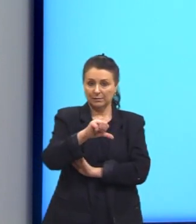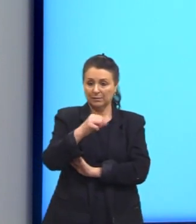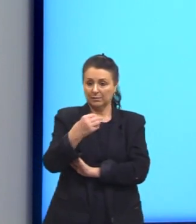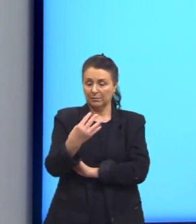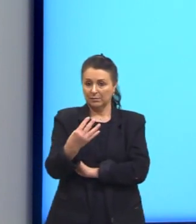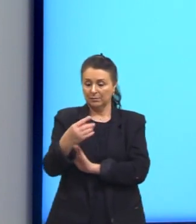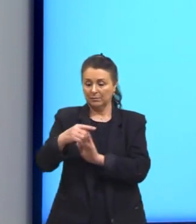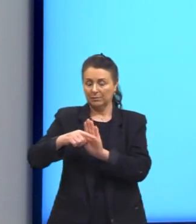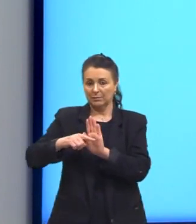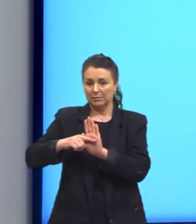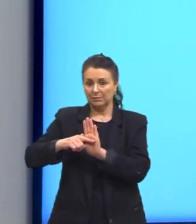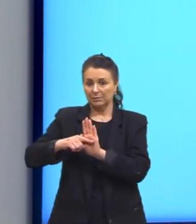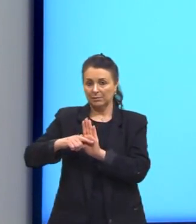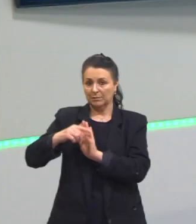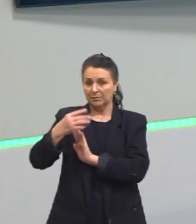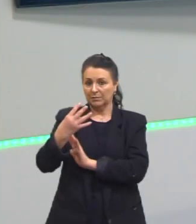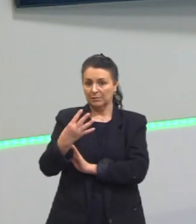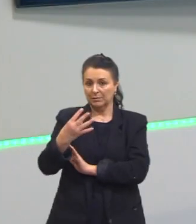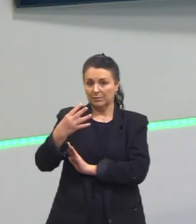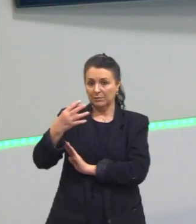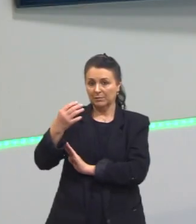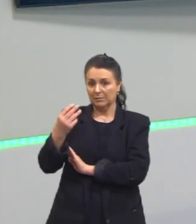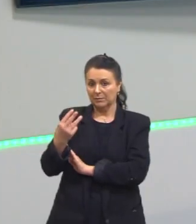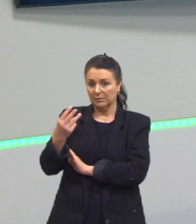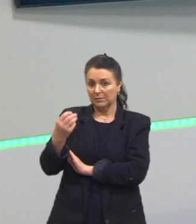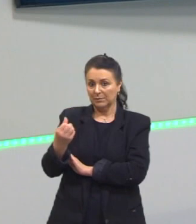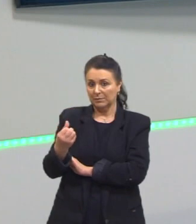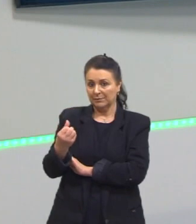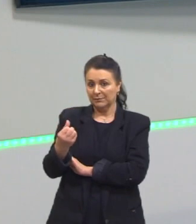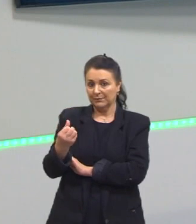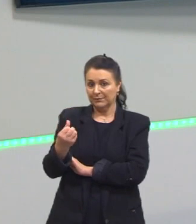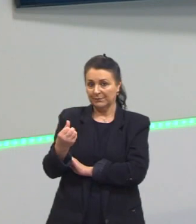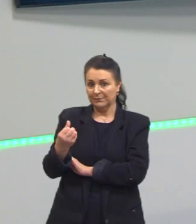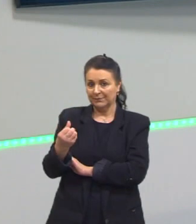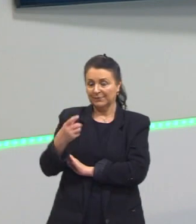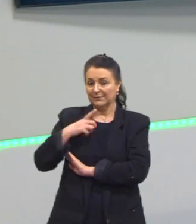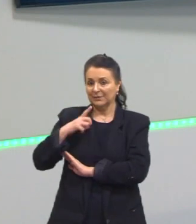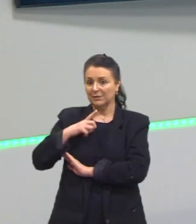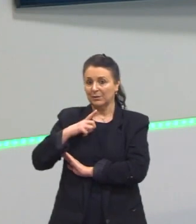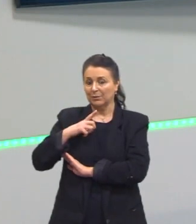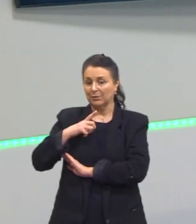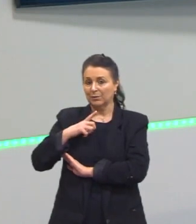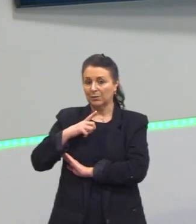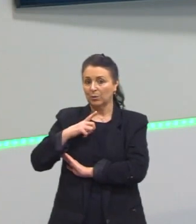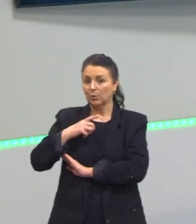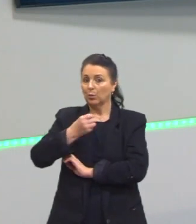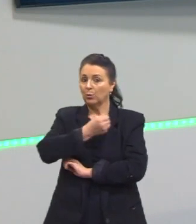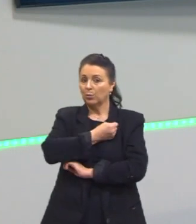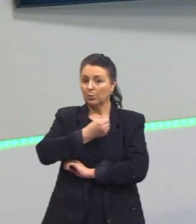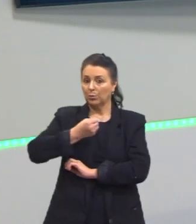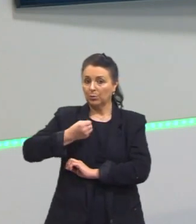794 menos 436. Então, o determinante daria